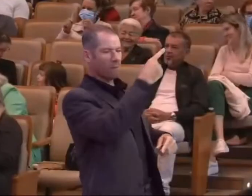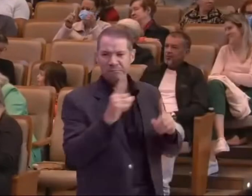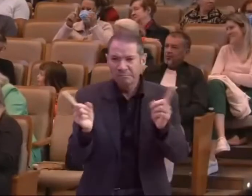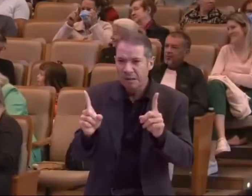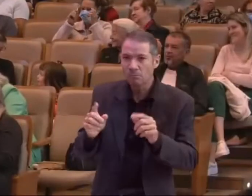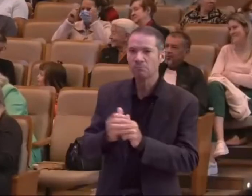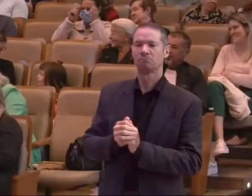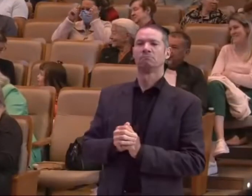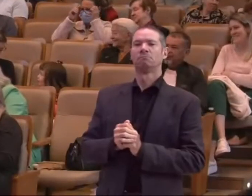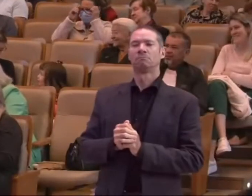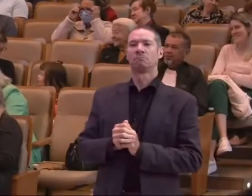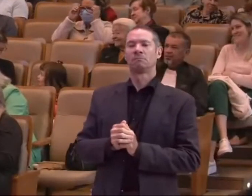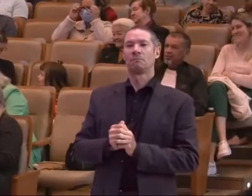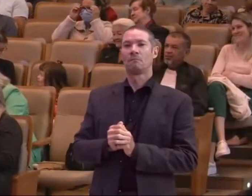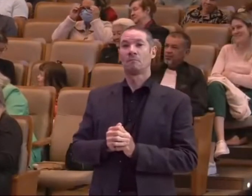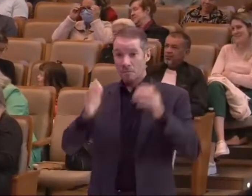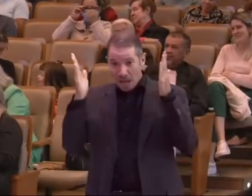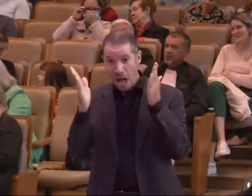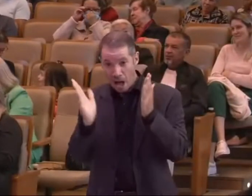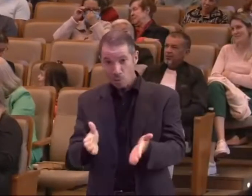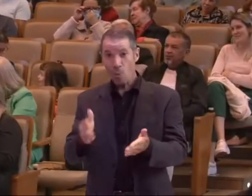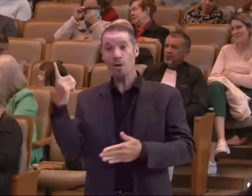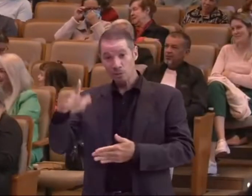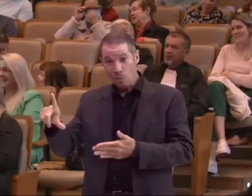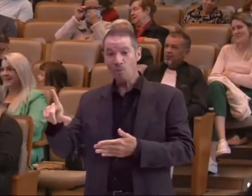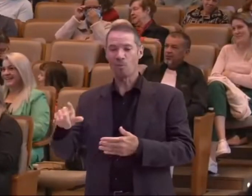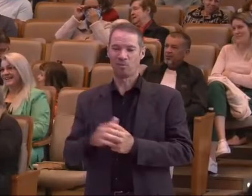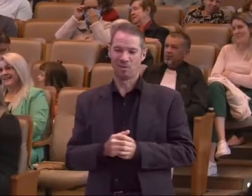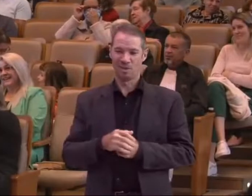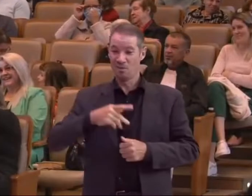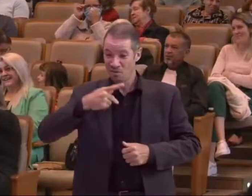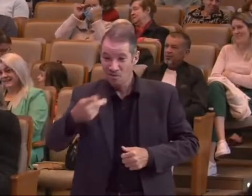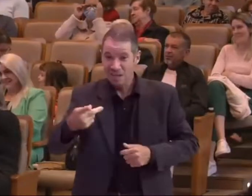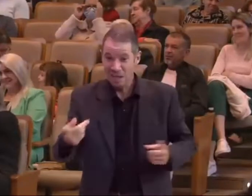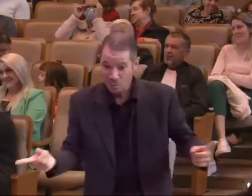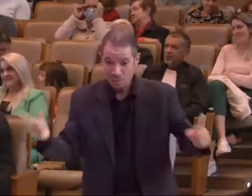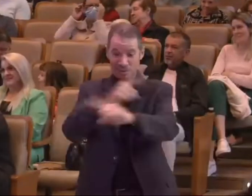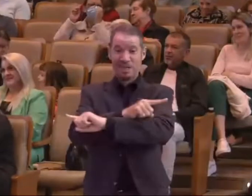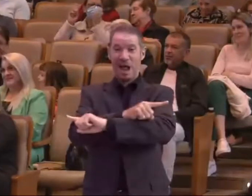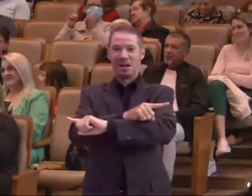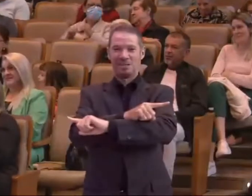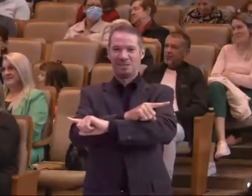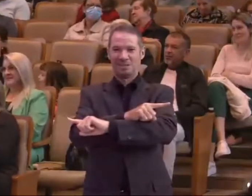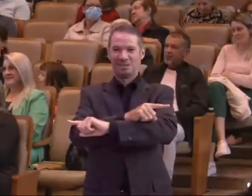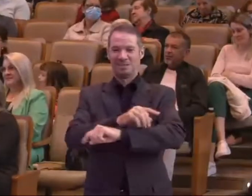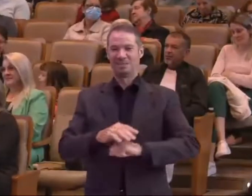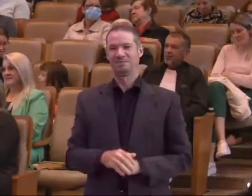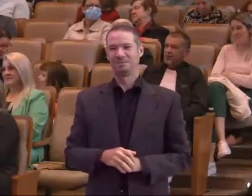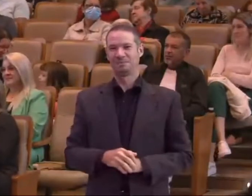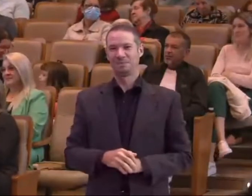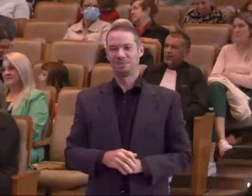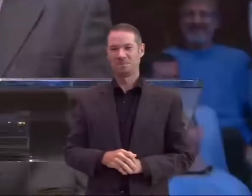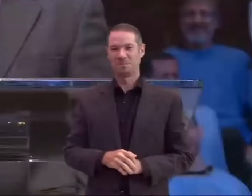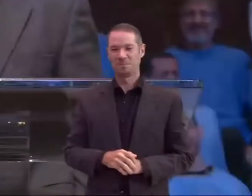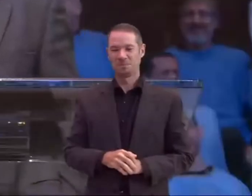Agora você escuta também, porque serve para você também. Pode falar o contrário agora, tá? Né?